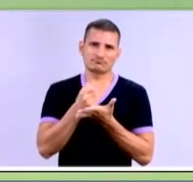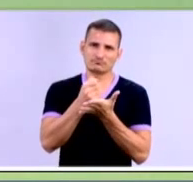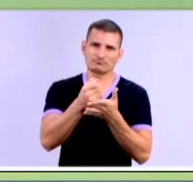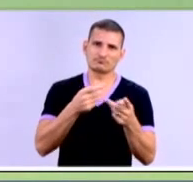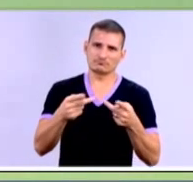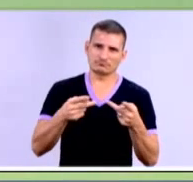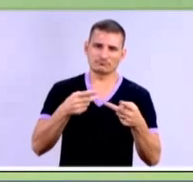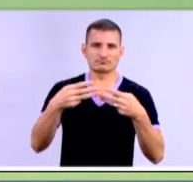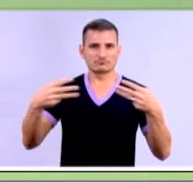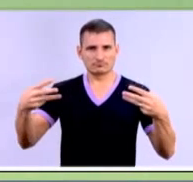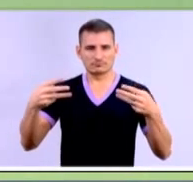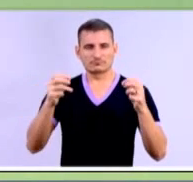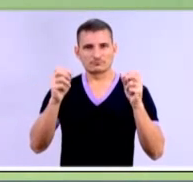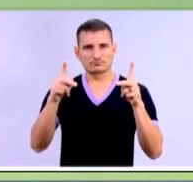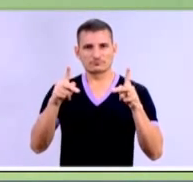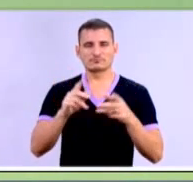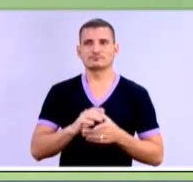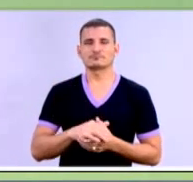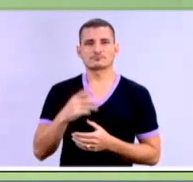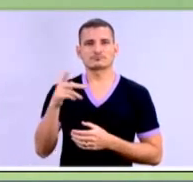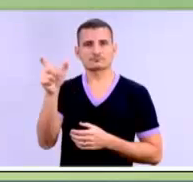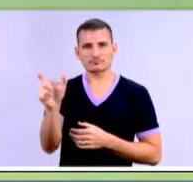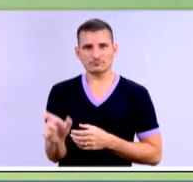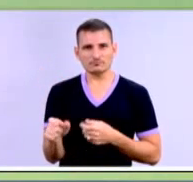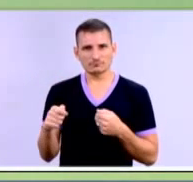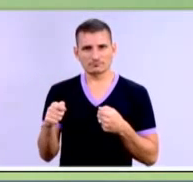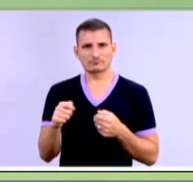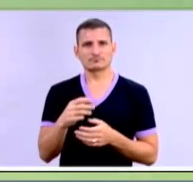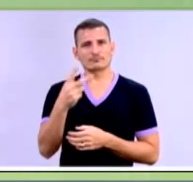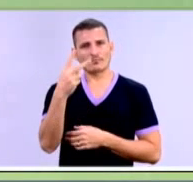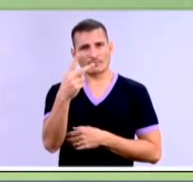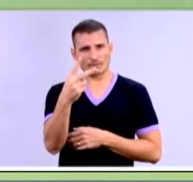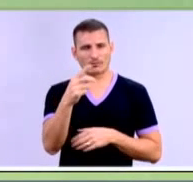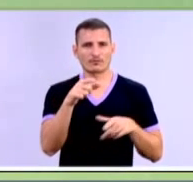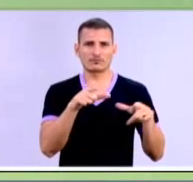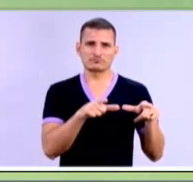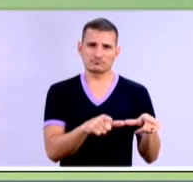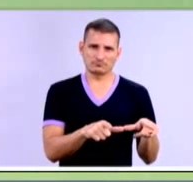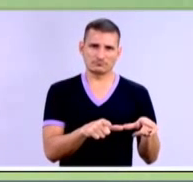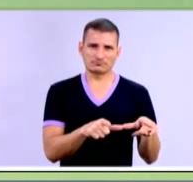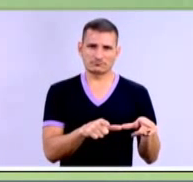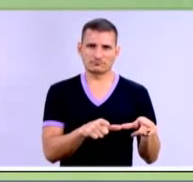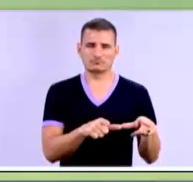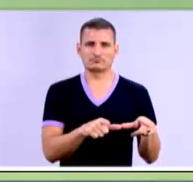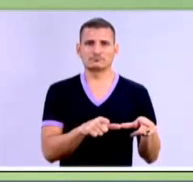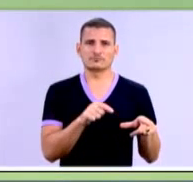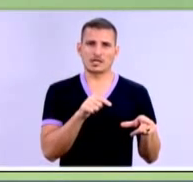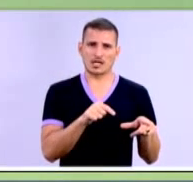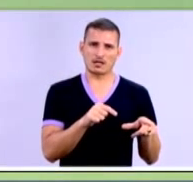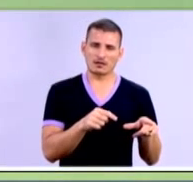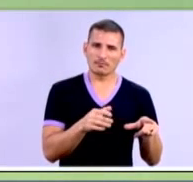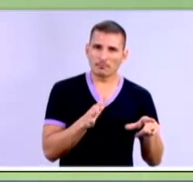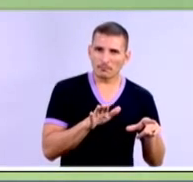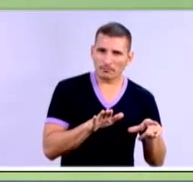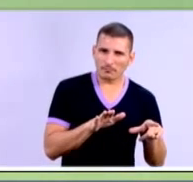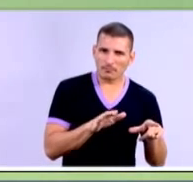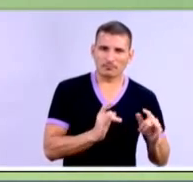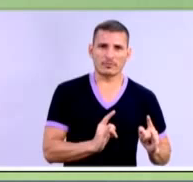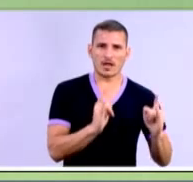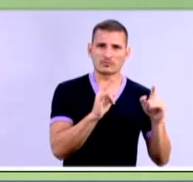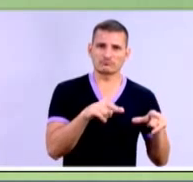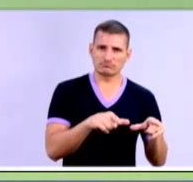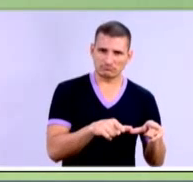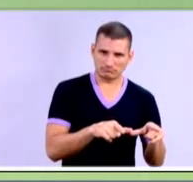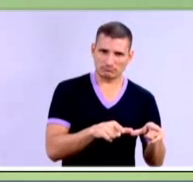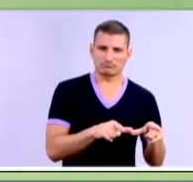o projeto de uma rede, ok? Seu cliente precisa ligar 2 switches. Um está no térreo do prédio e o outro